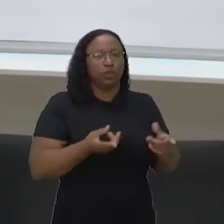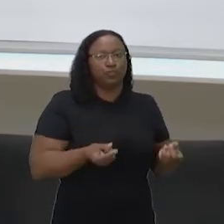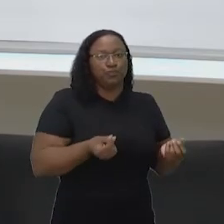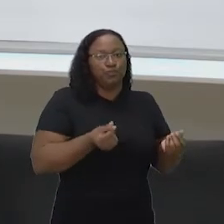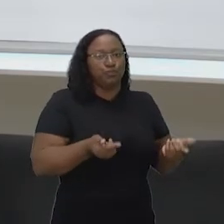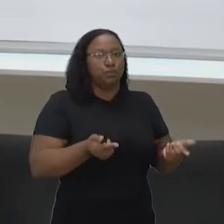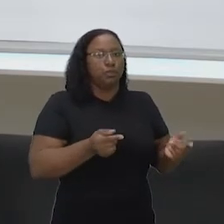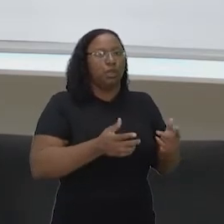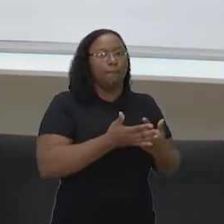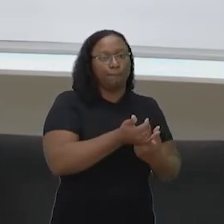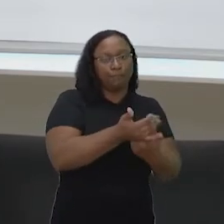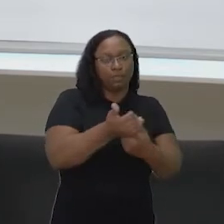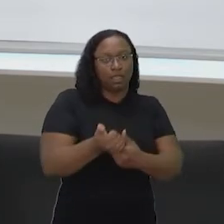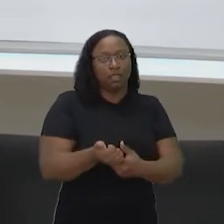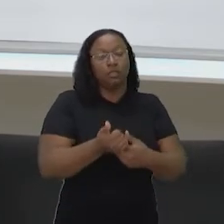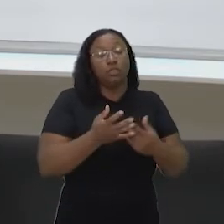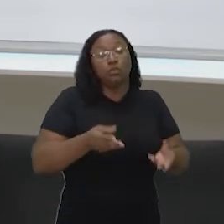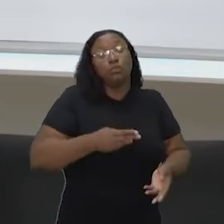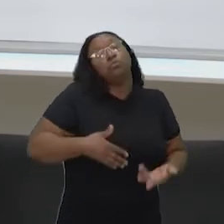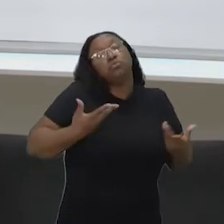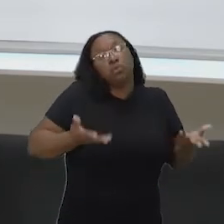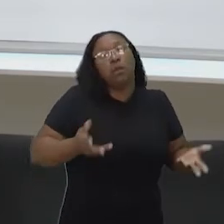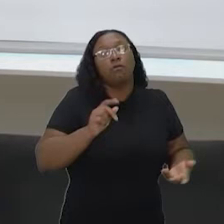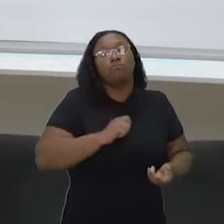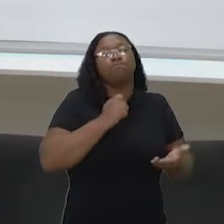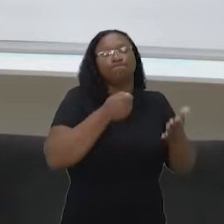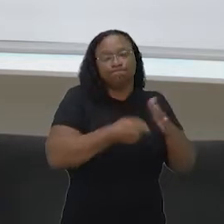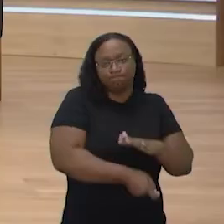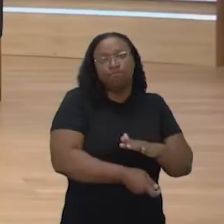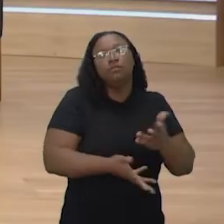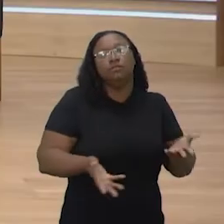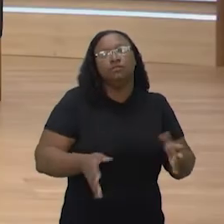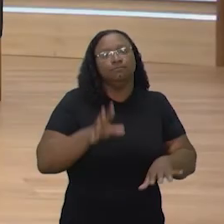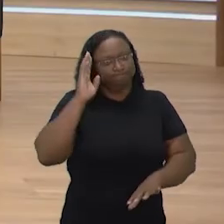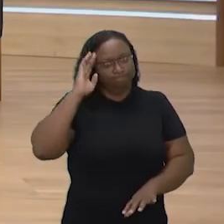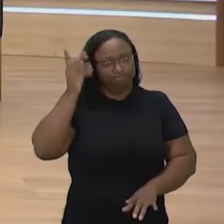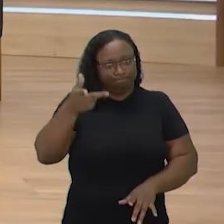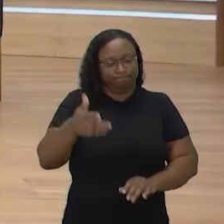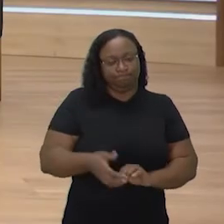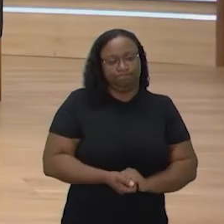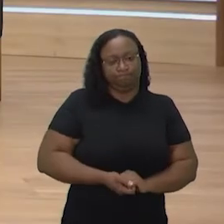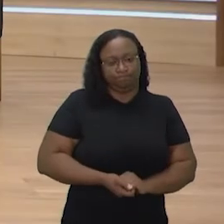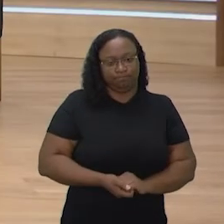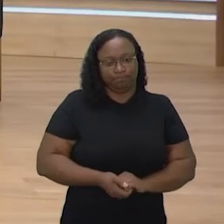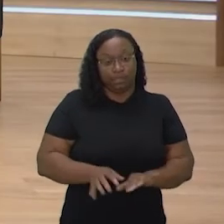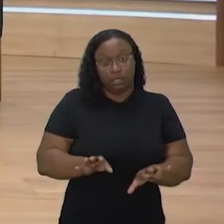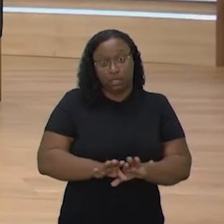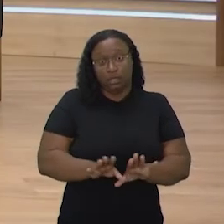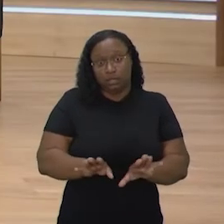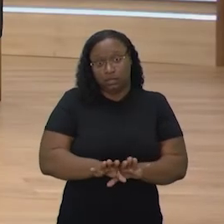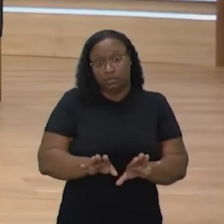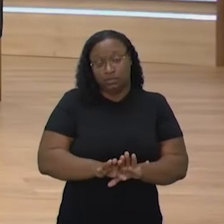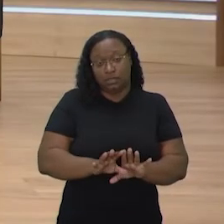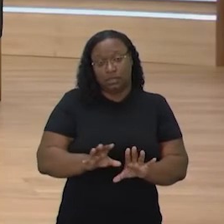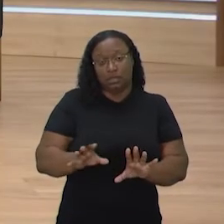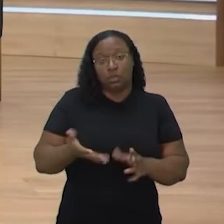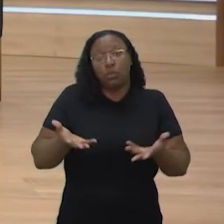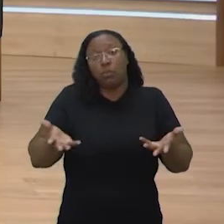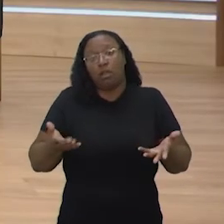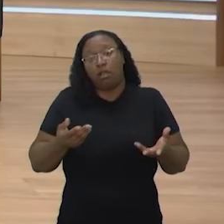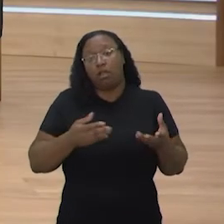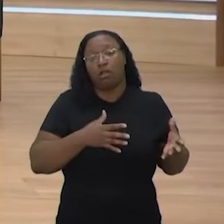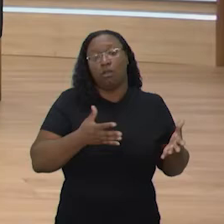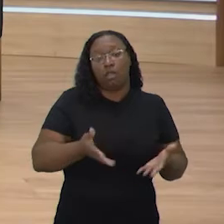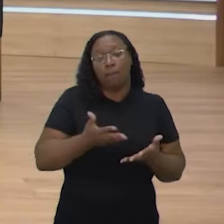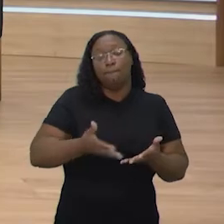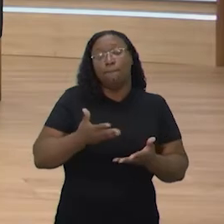qual tecnologia que é melhor investir. Essa que é a ideia. E também que tipo de produto que você está precisando, enfim. Tem